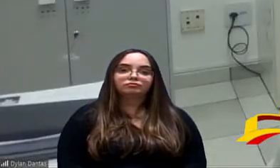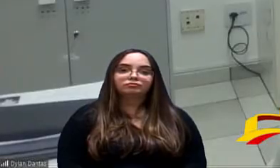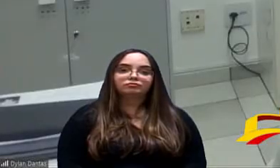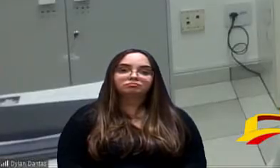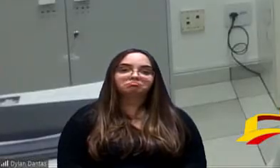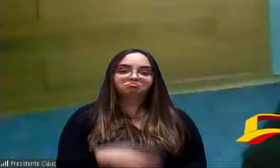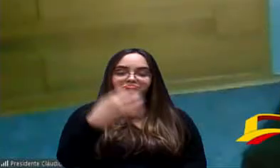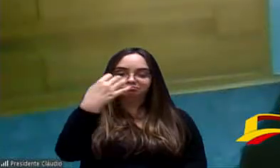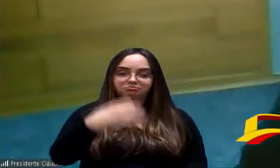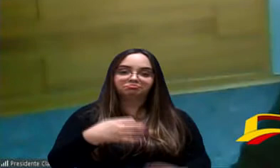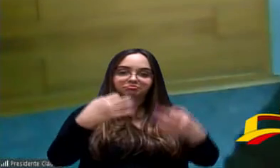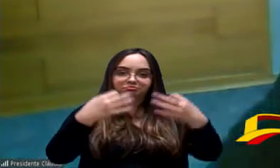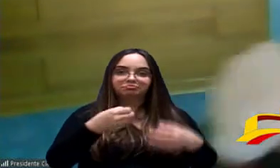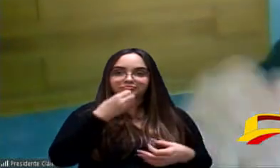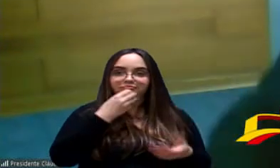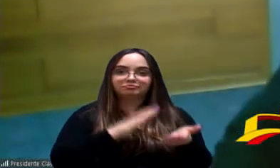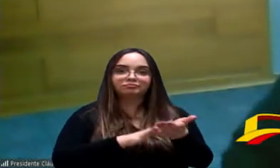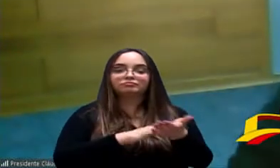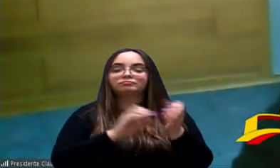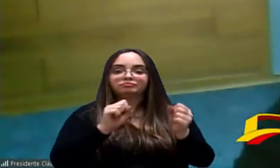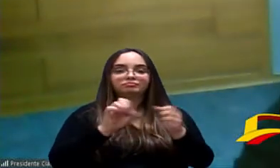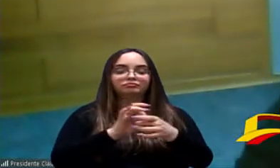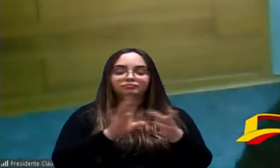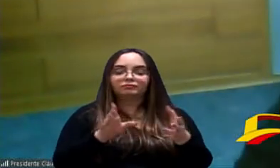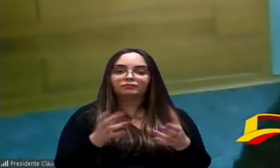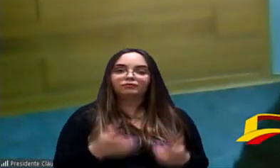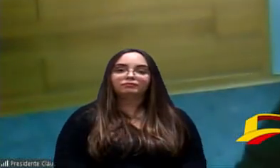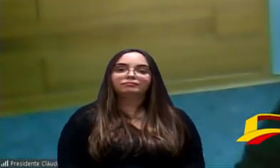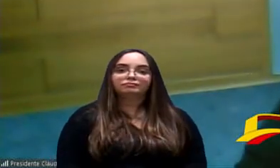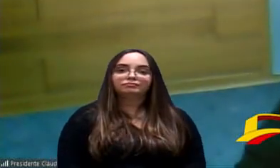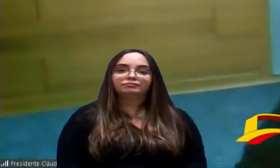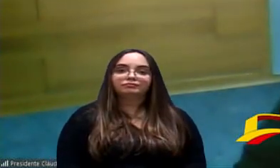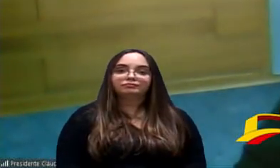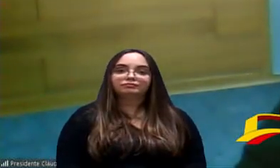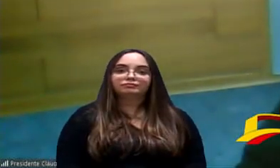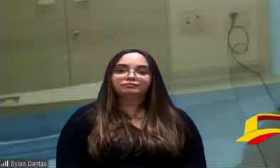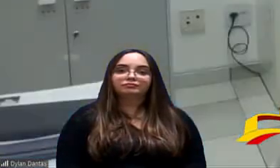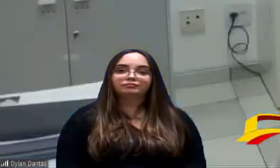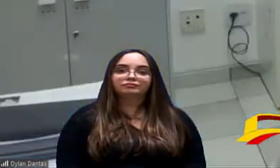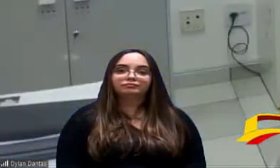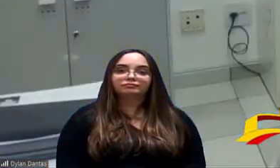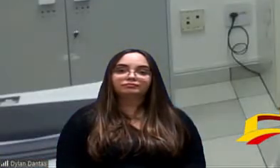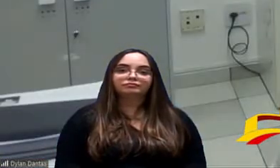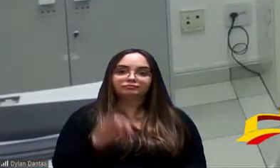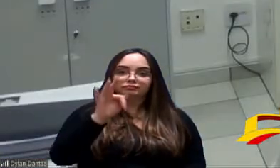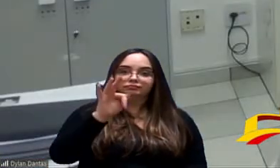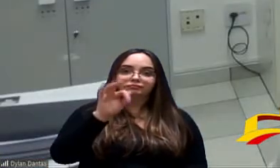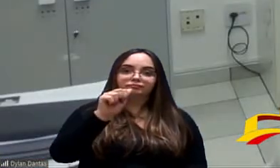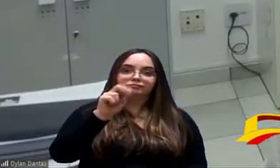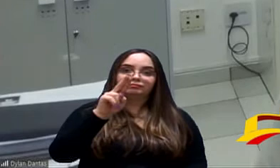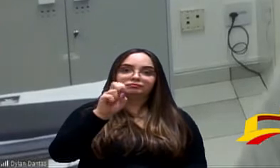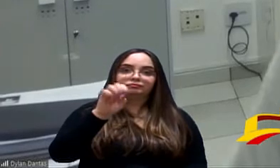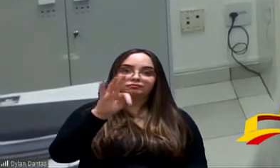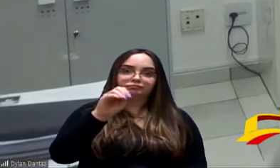pode, com pessoas. Pode liberar na ordem, assim, presidente. É gostoso, vereador. Tem o Fausto Pérez e a Yara. Vereador